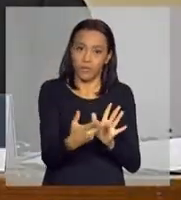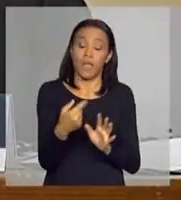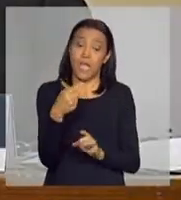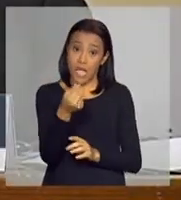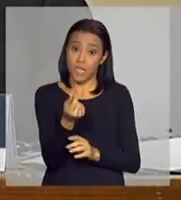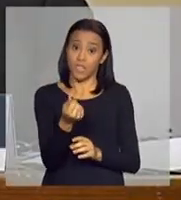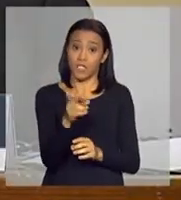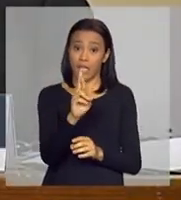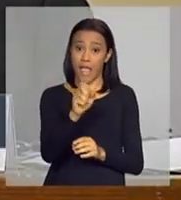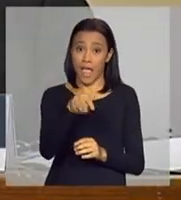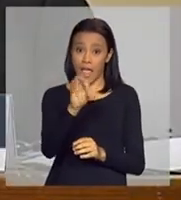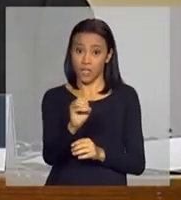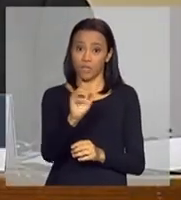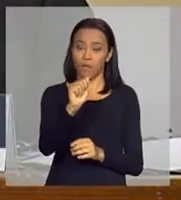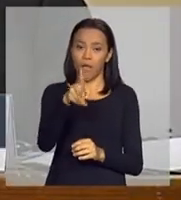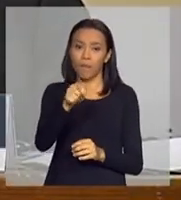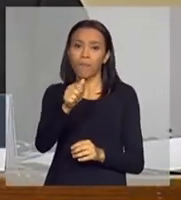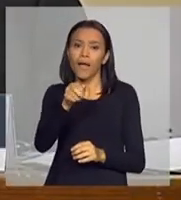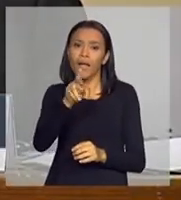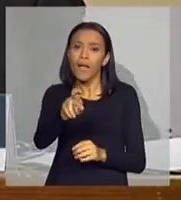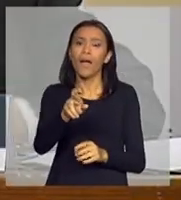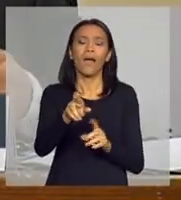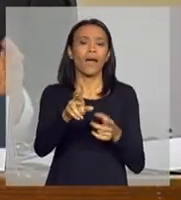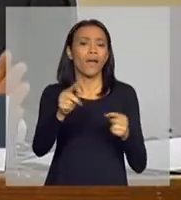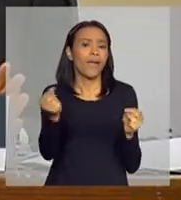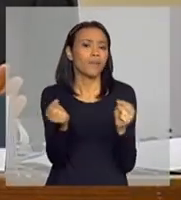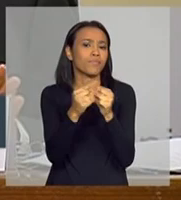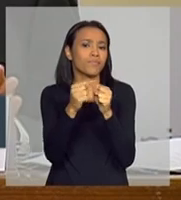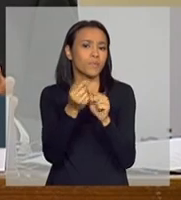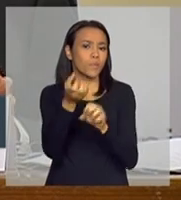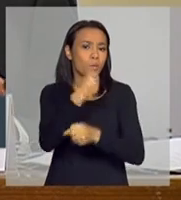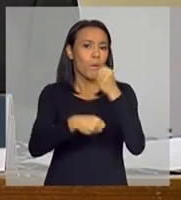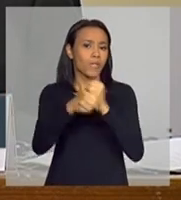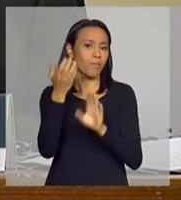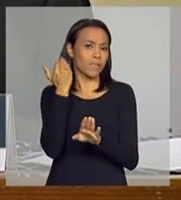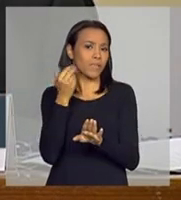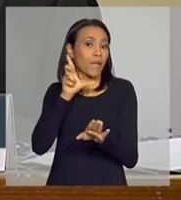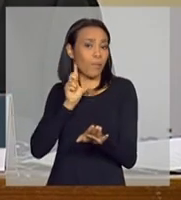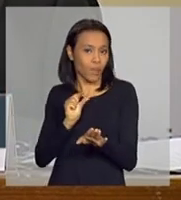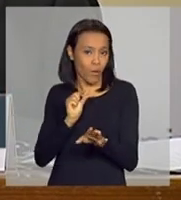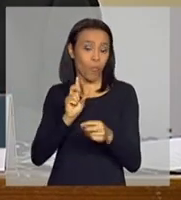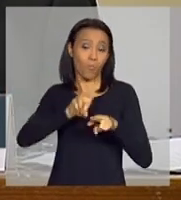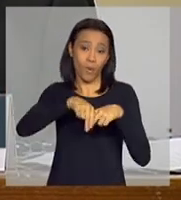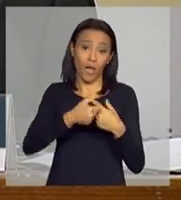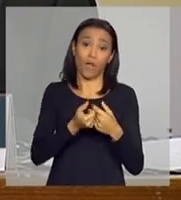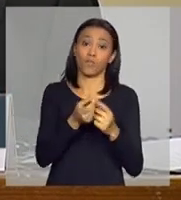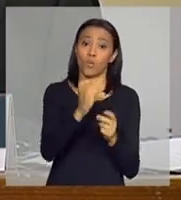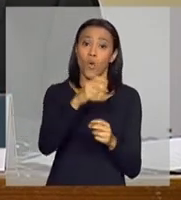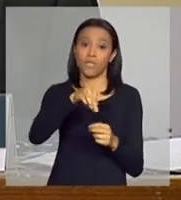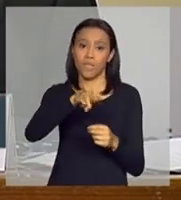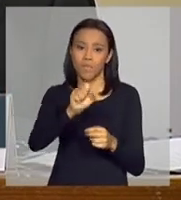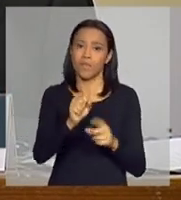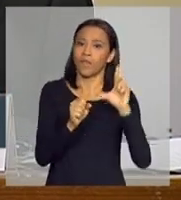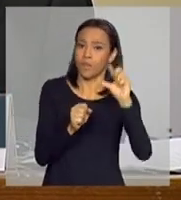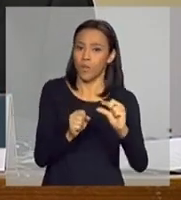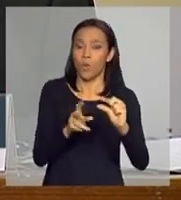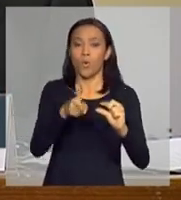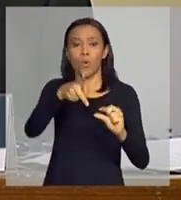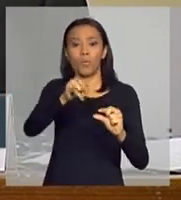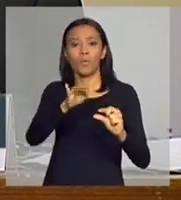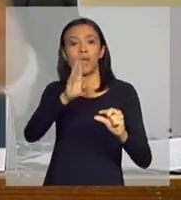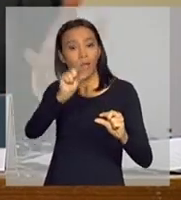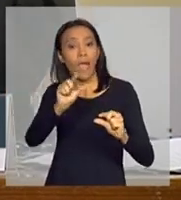o resto a pagar ele é proporcional ao tamanho do orçamento então no passado era menor que o orçamento era menor o primeiro a menor tudo era menor